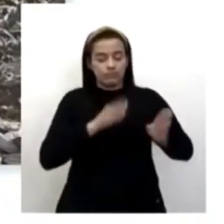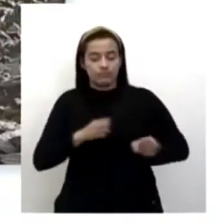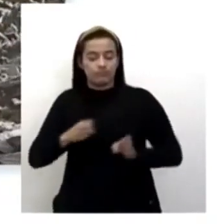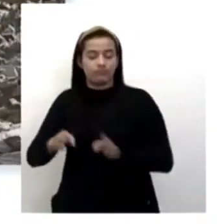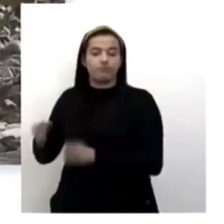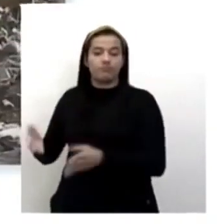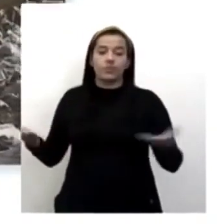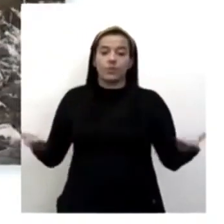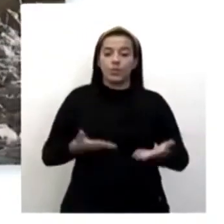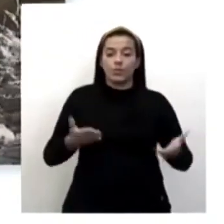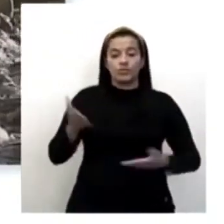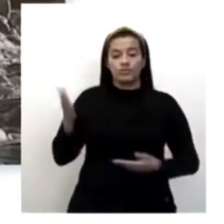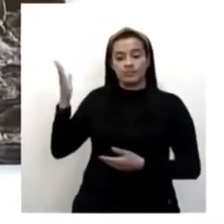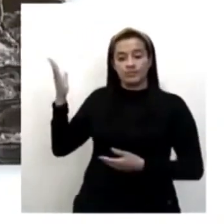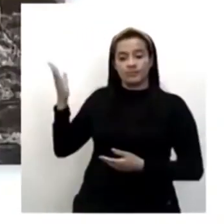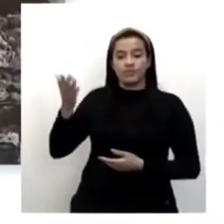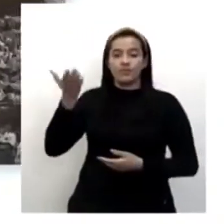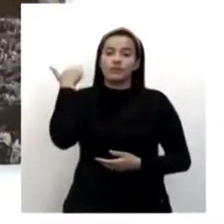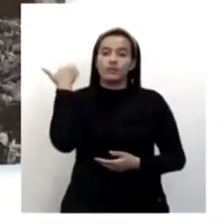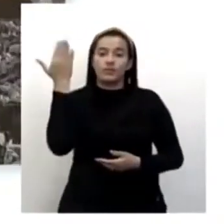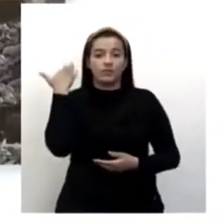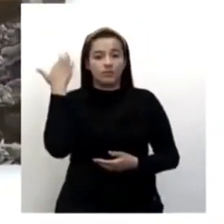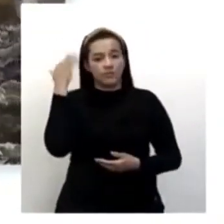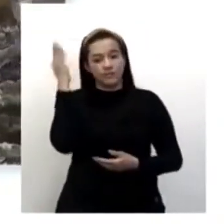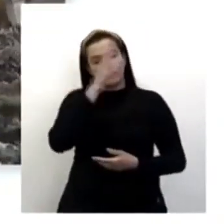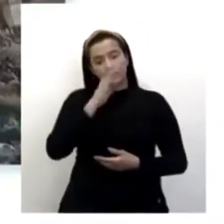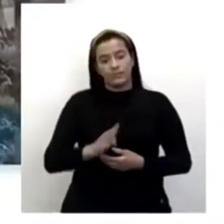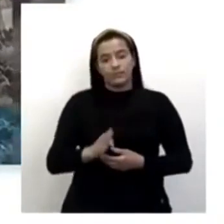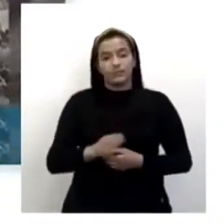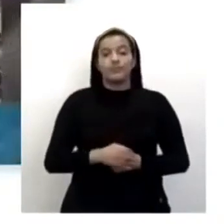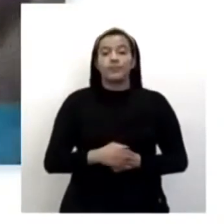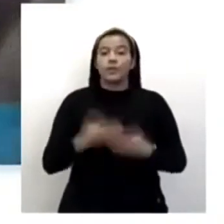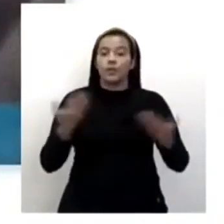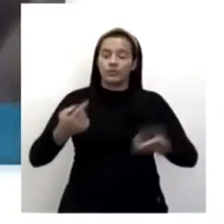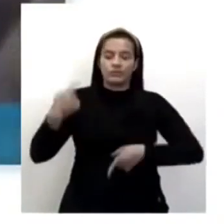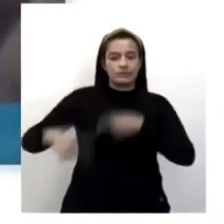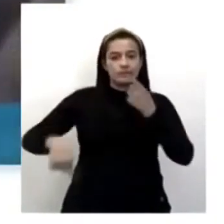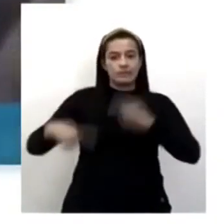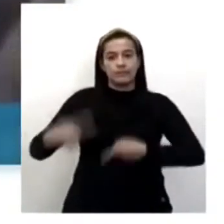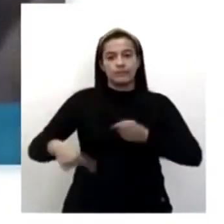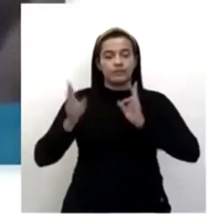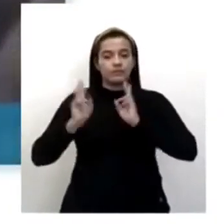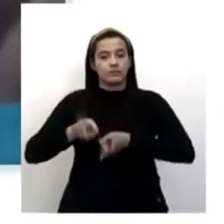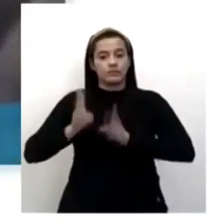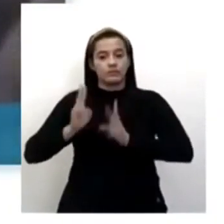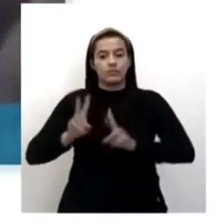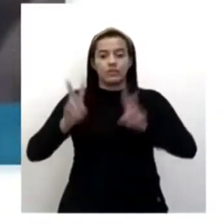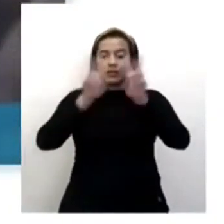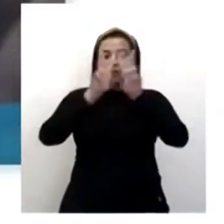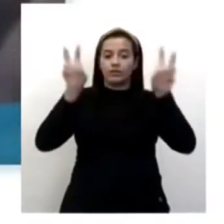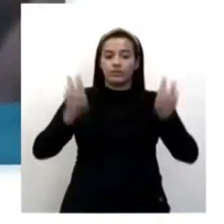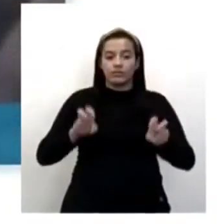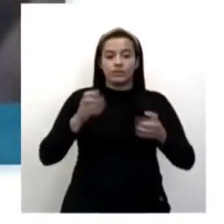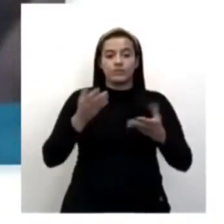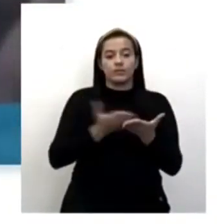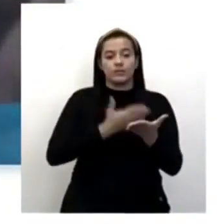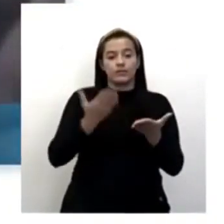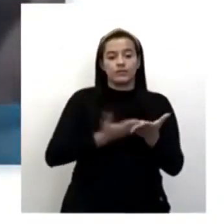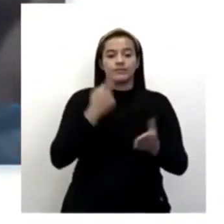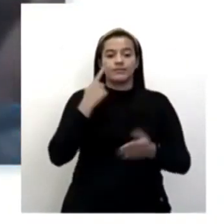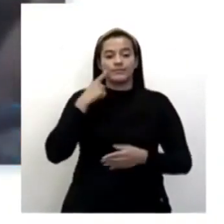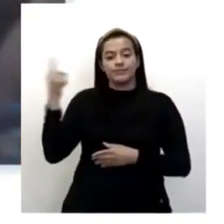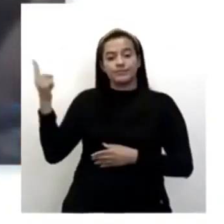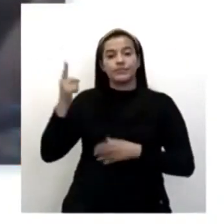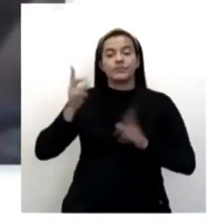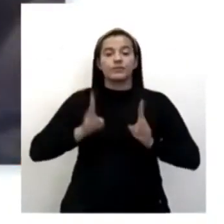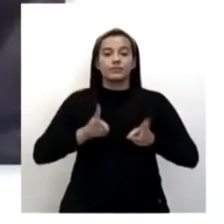os lixões seriam coisa do passado no Brasil. O debate continua e é o tema da edição deste mês da Revista em